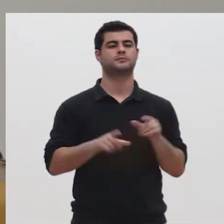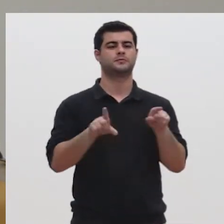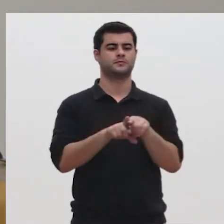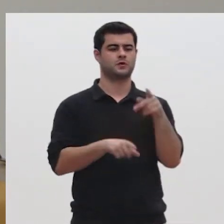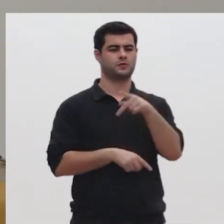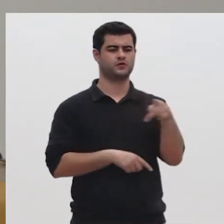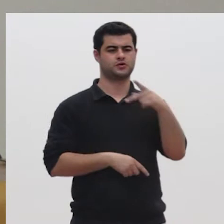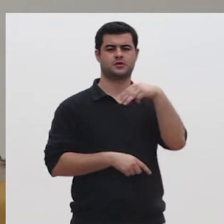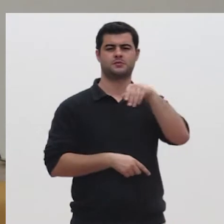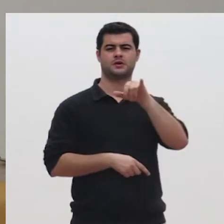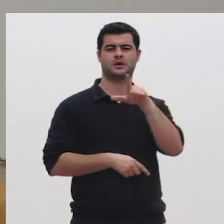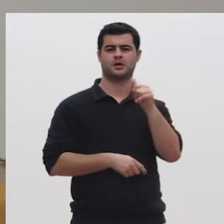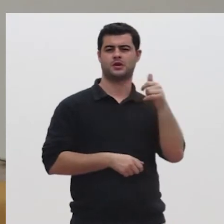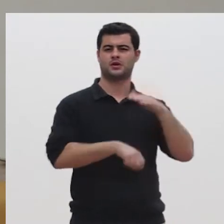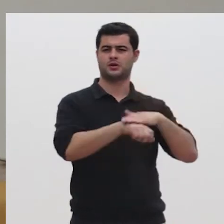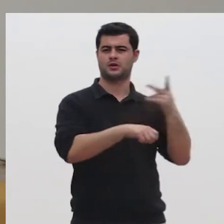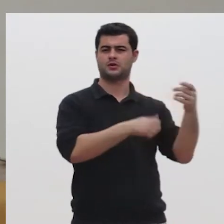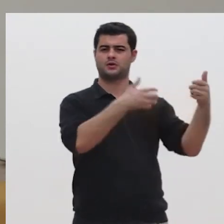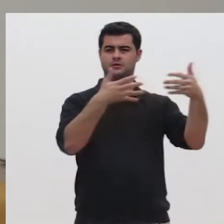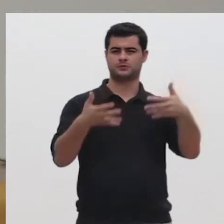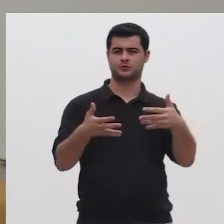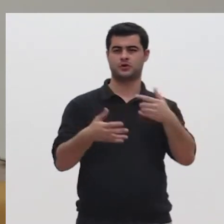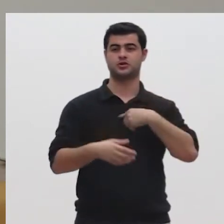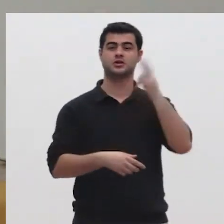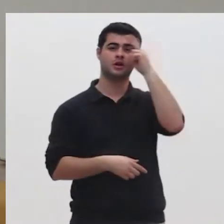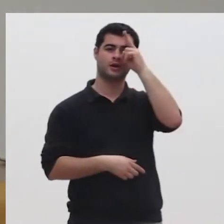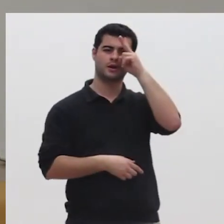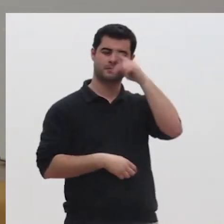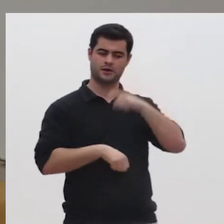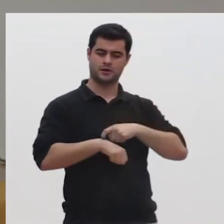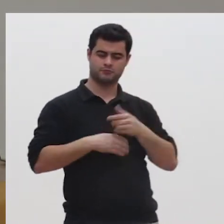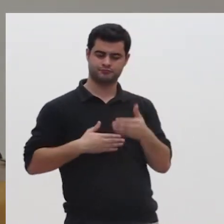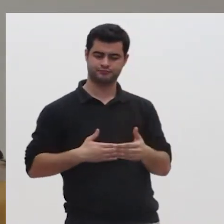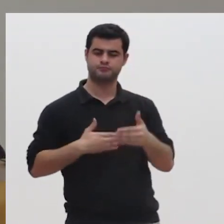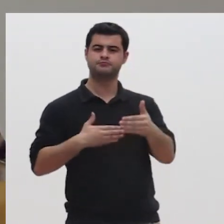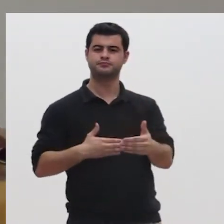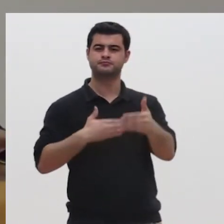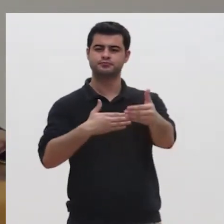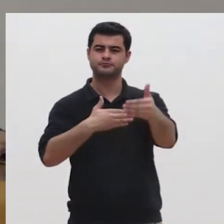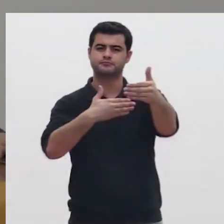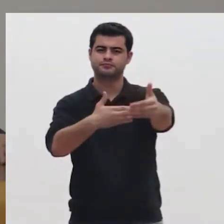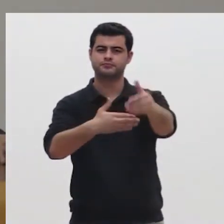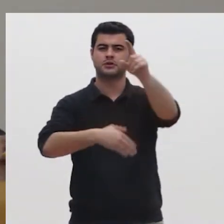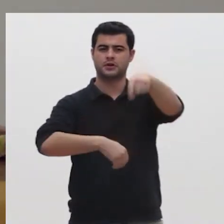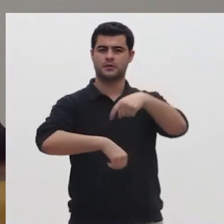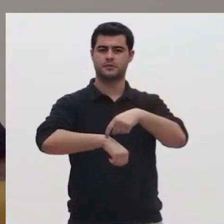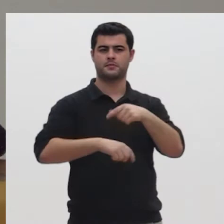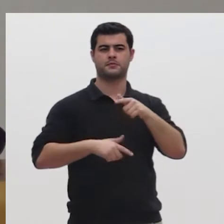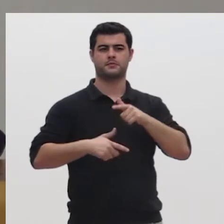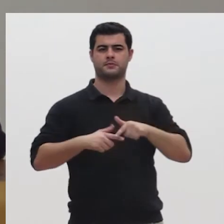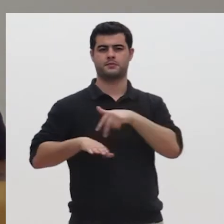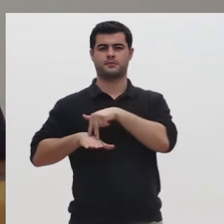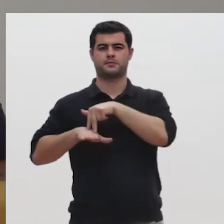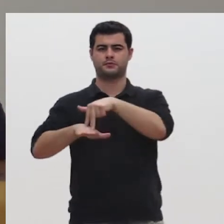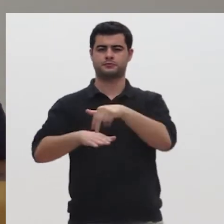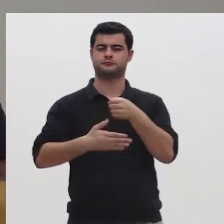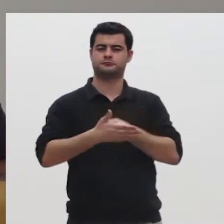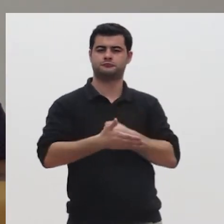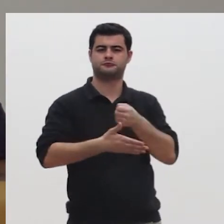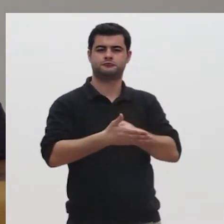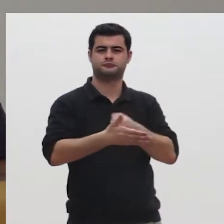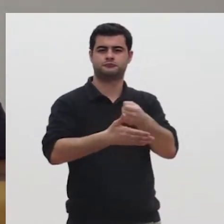Milena, relembrar a cada momento que a consulta paritária na Universidade Federal do